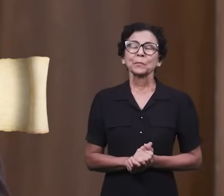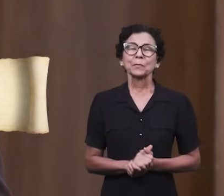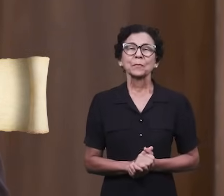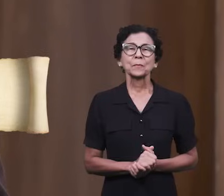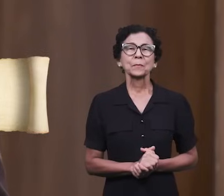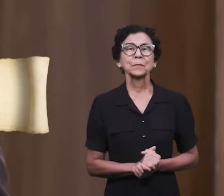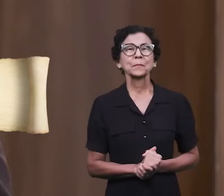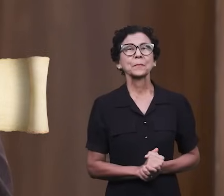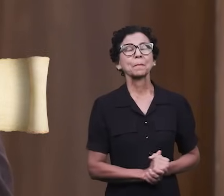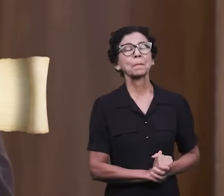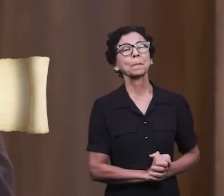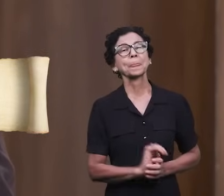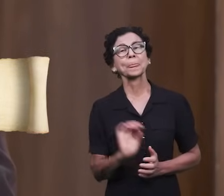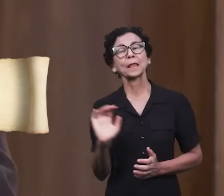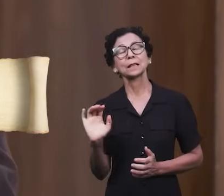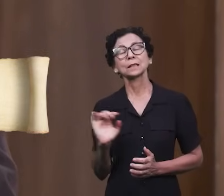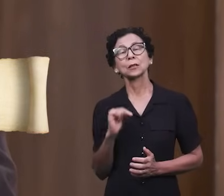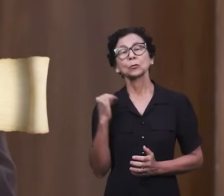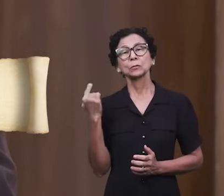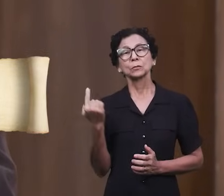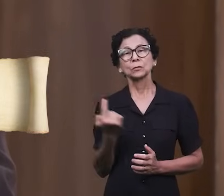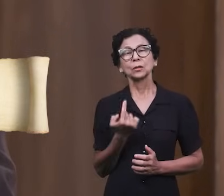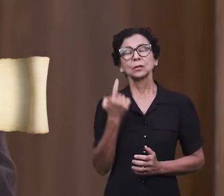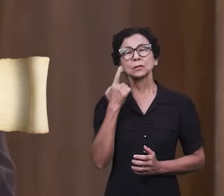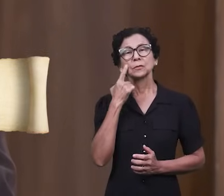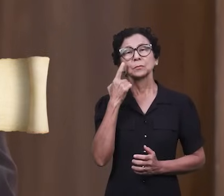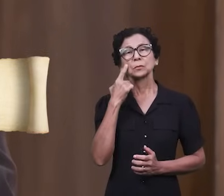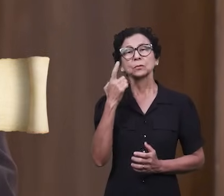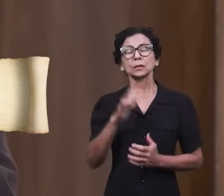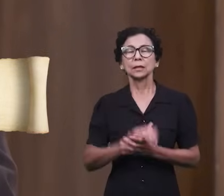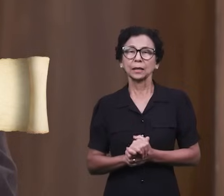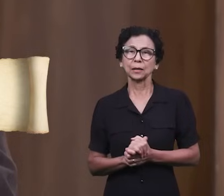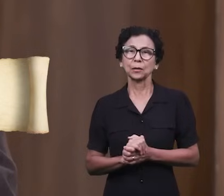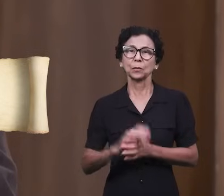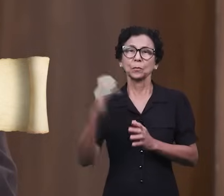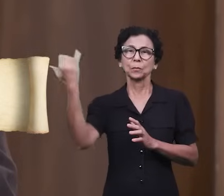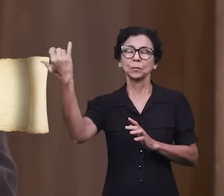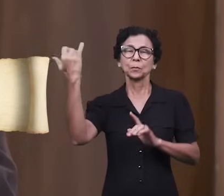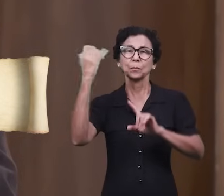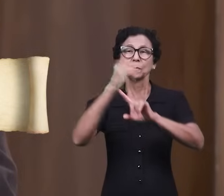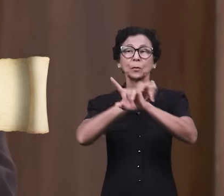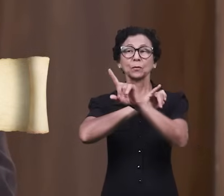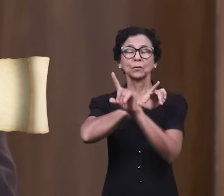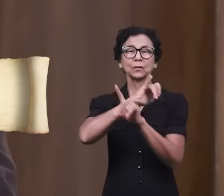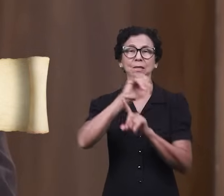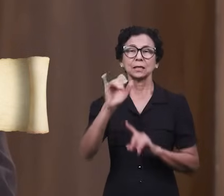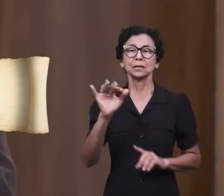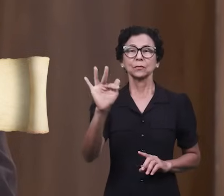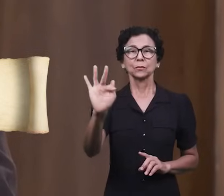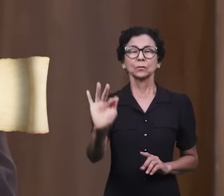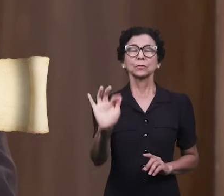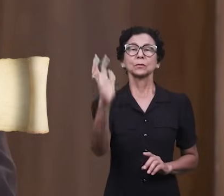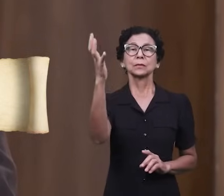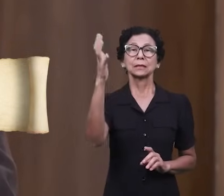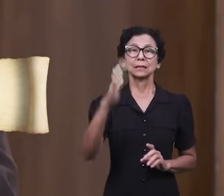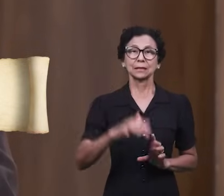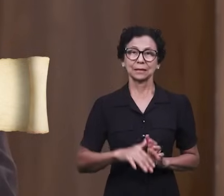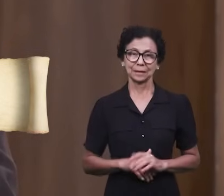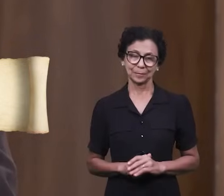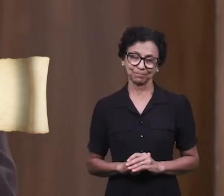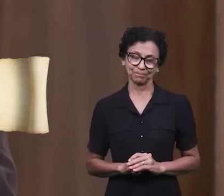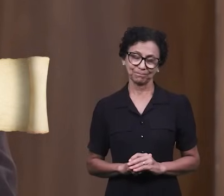sombra daquilo que viria a acontecer, porque a própria Bíblia nos explica isso.